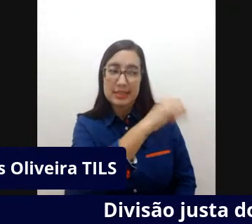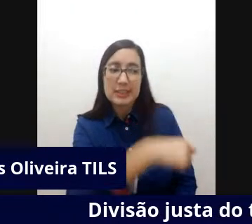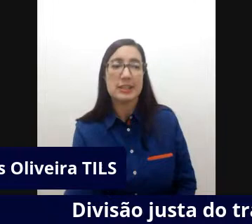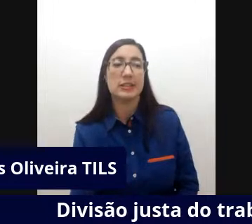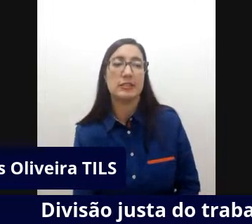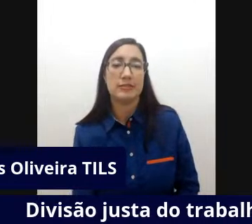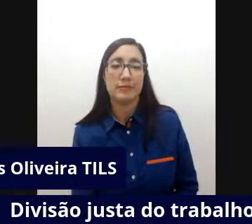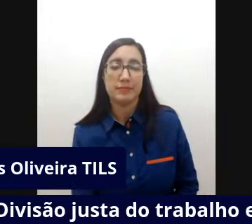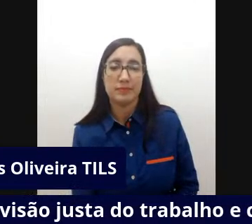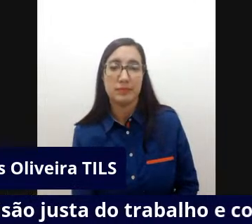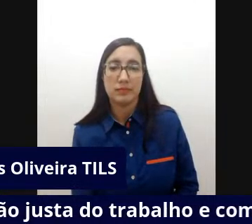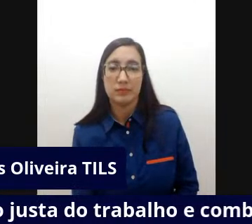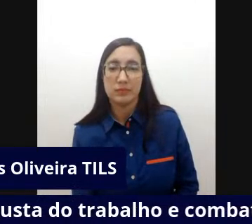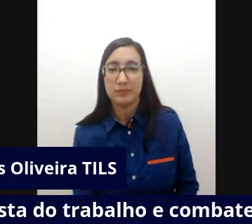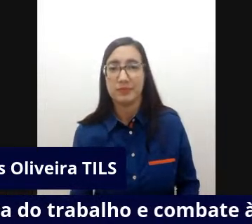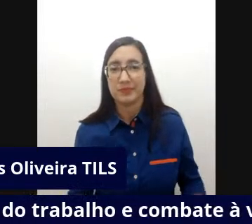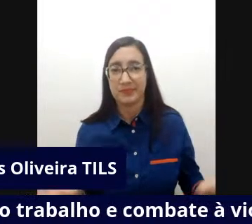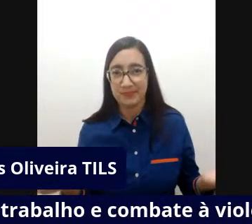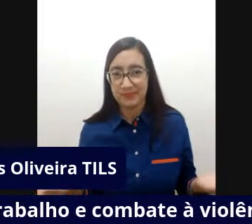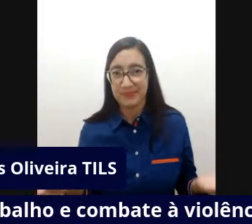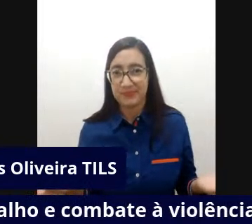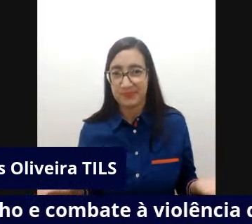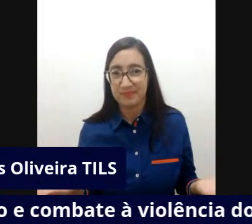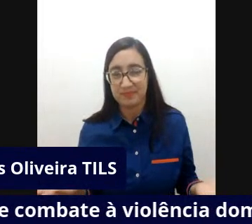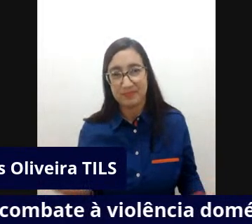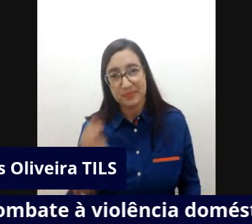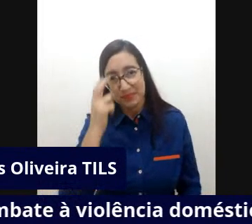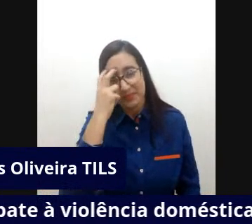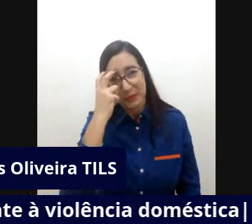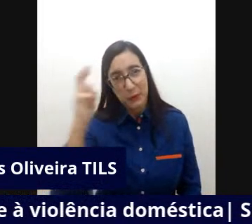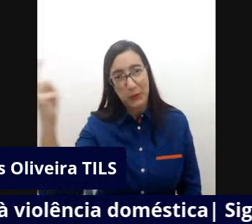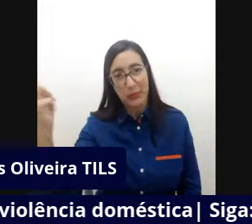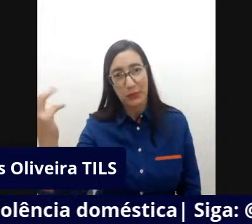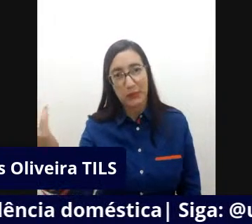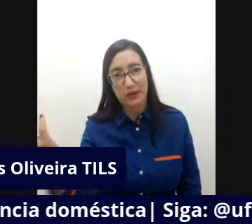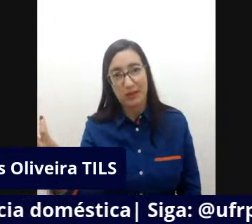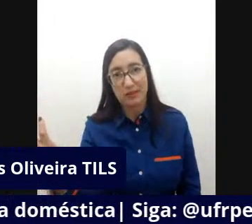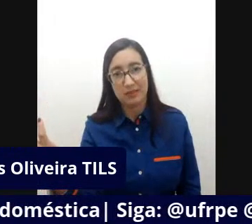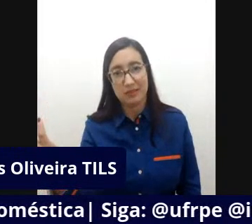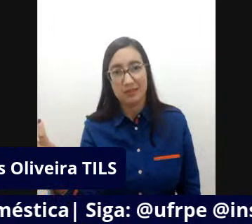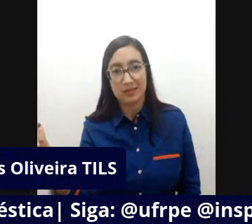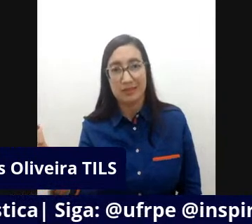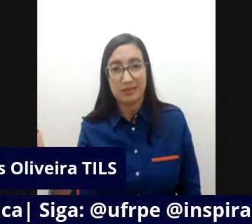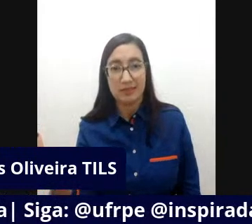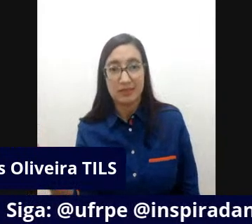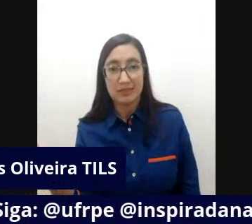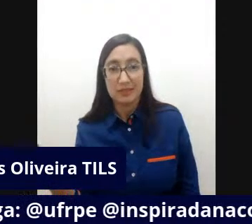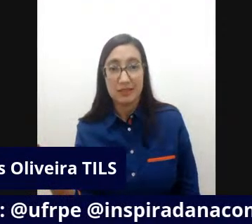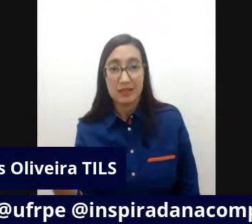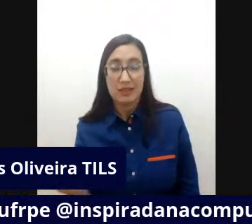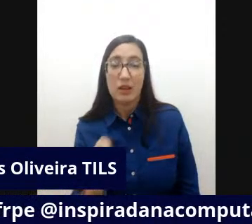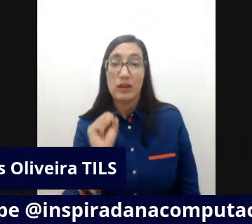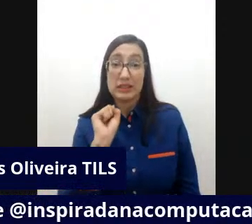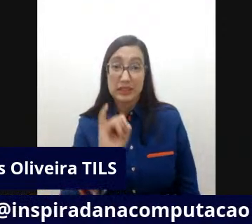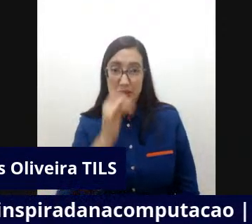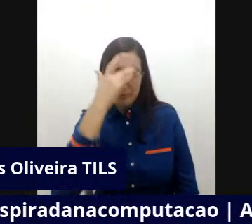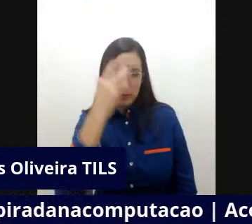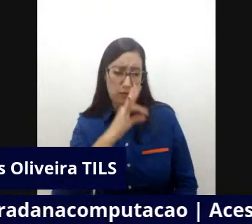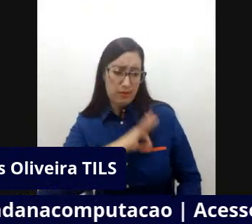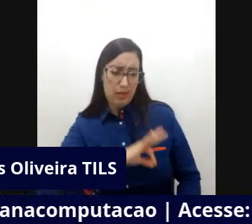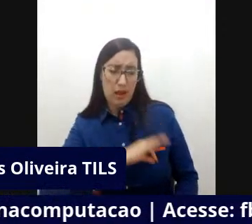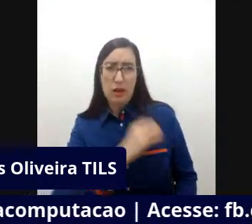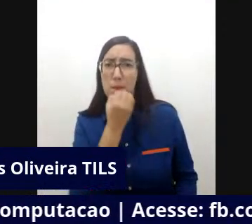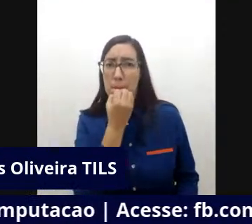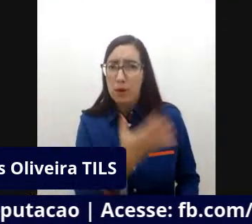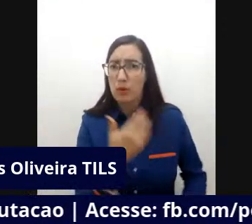você. Então, é uma coisa cultural. Mal se começa a ganhar 3, 4 salários mínimos, já bota uma pessoa em casa para trabalhar, vai explorar